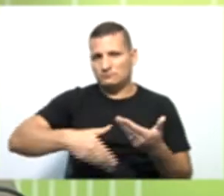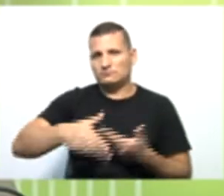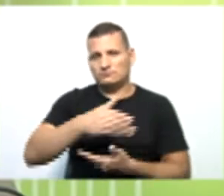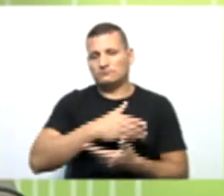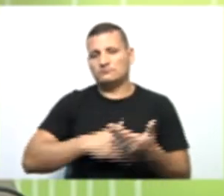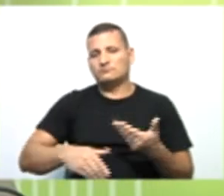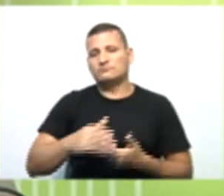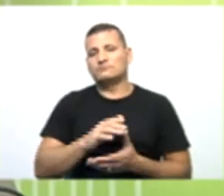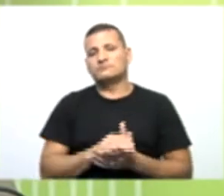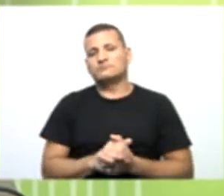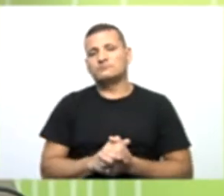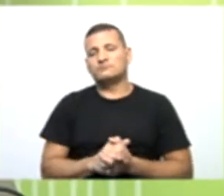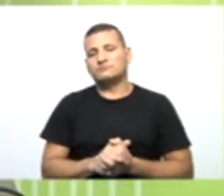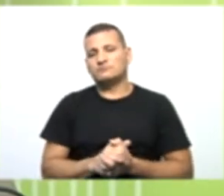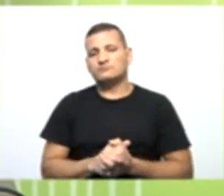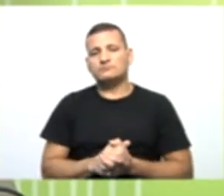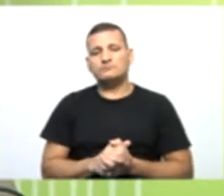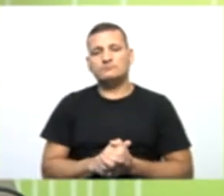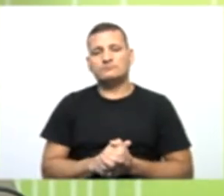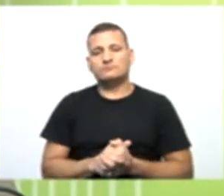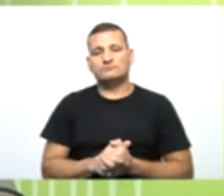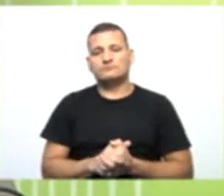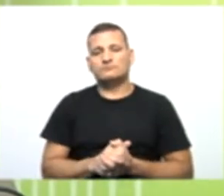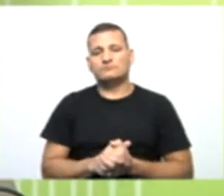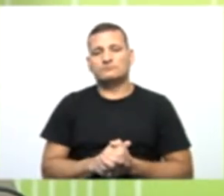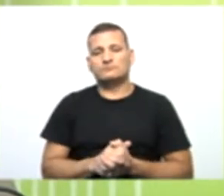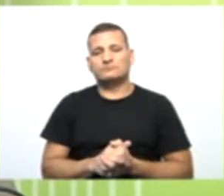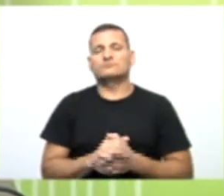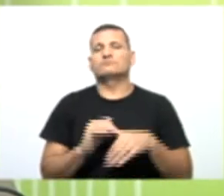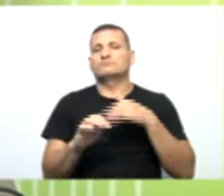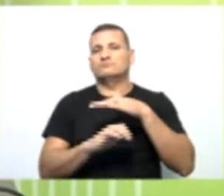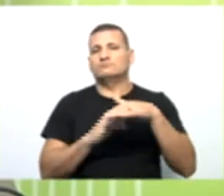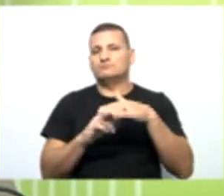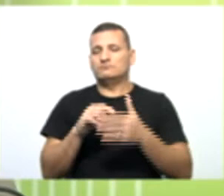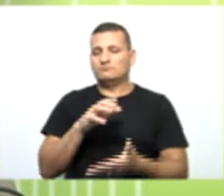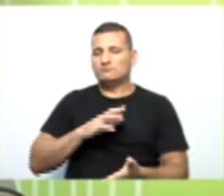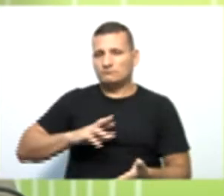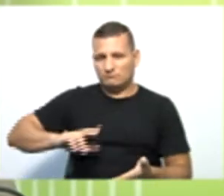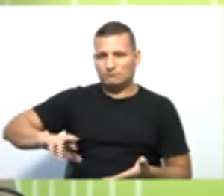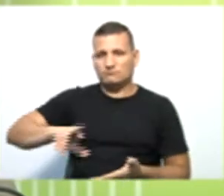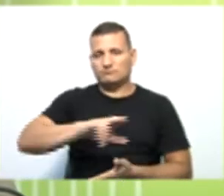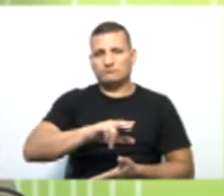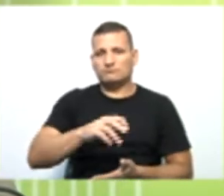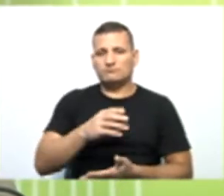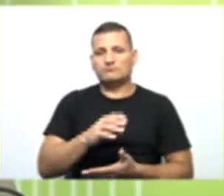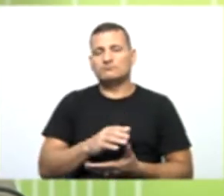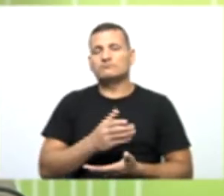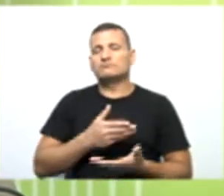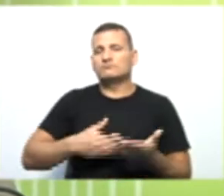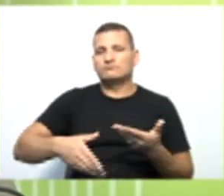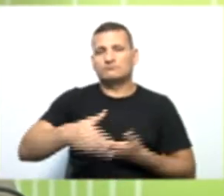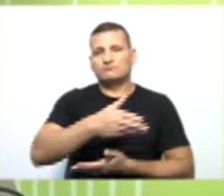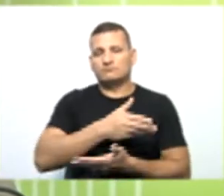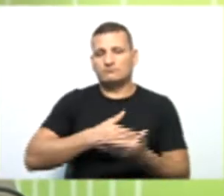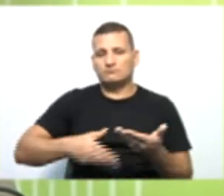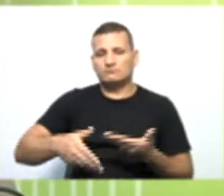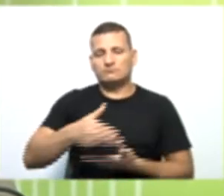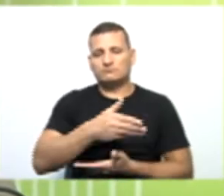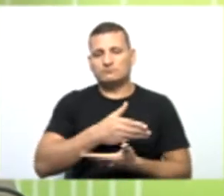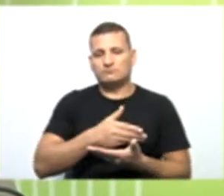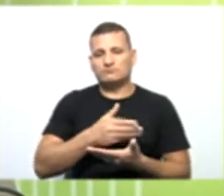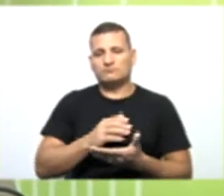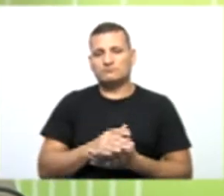econômica local e esses aglomerados de negócios em volta dessa atividade econômica e quando